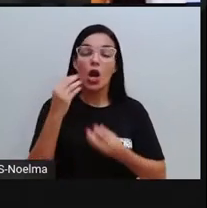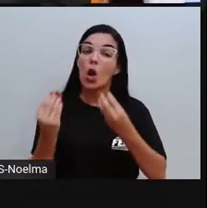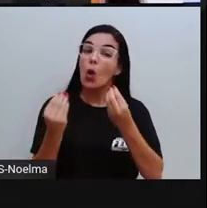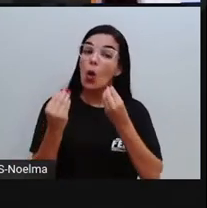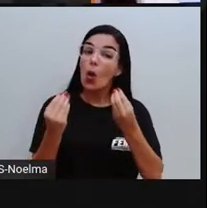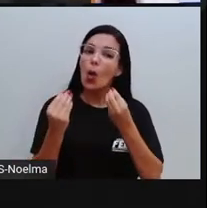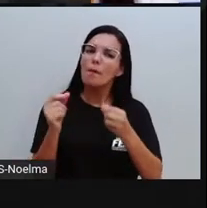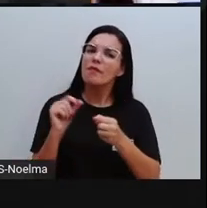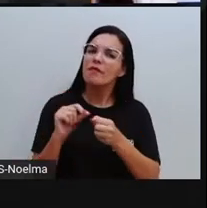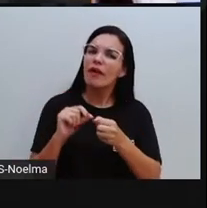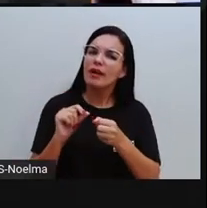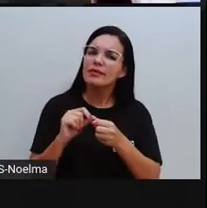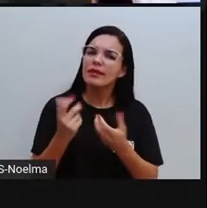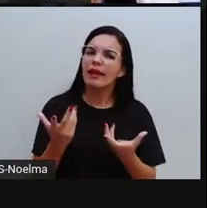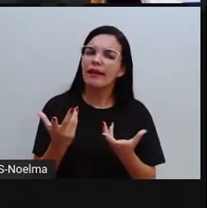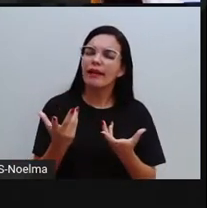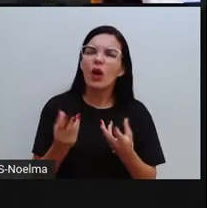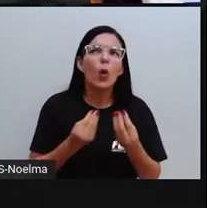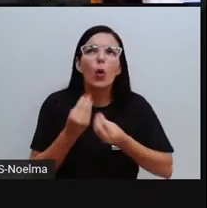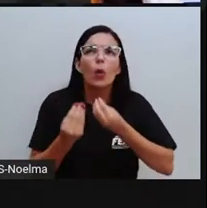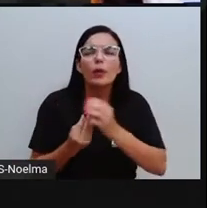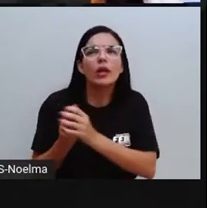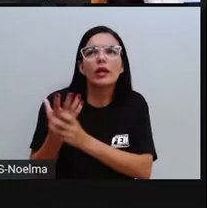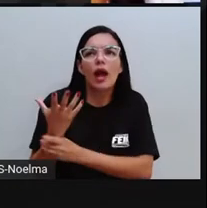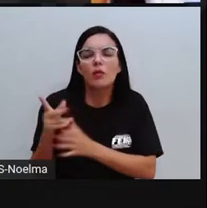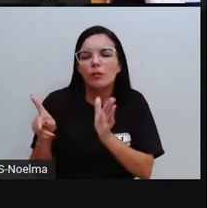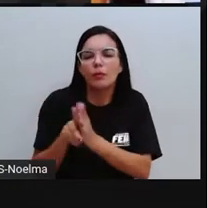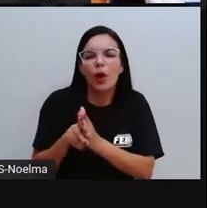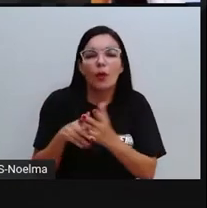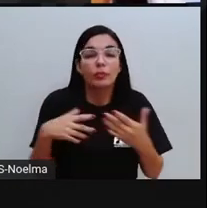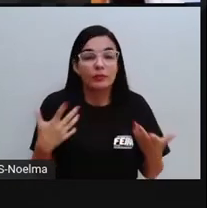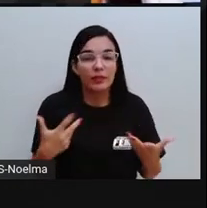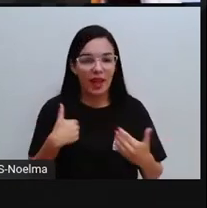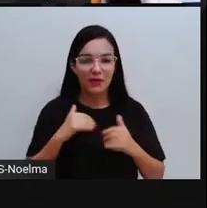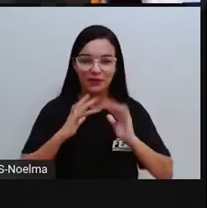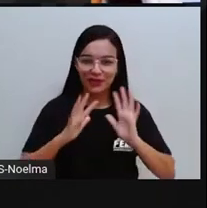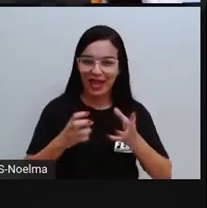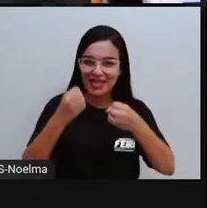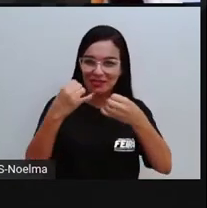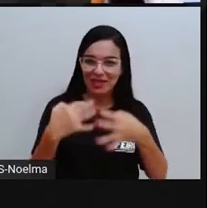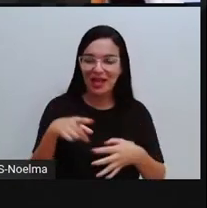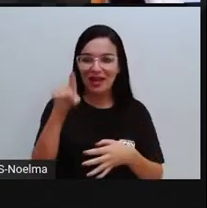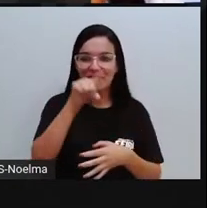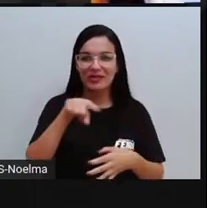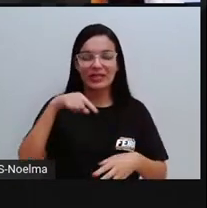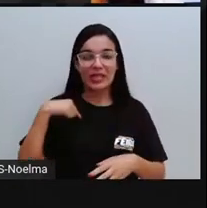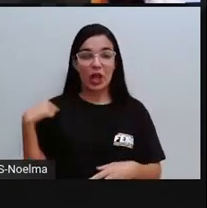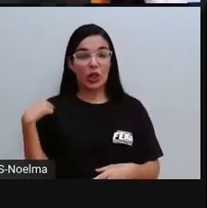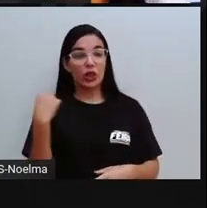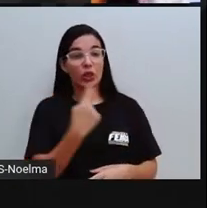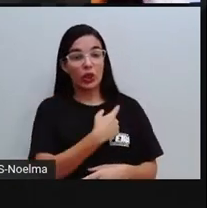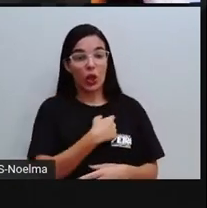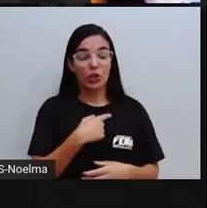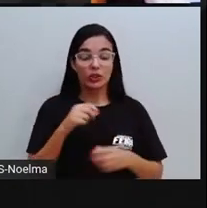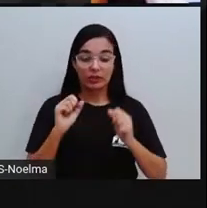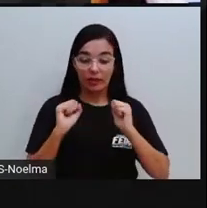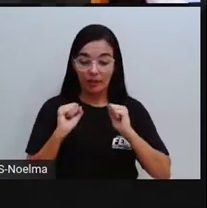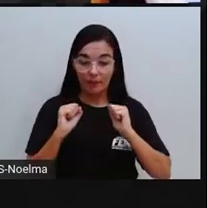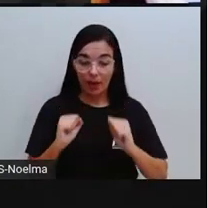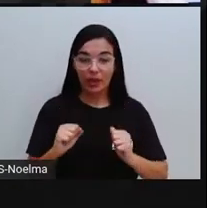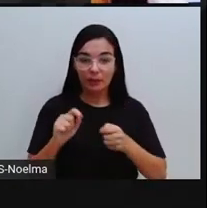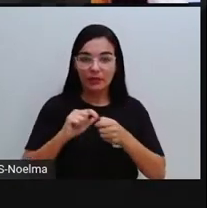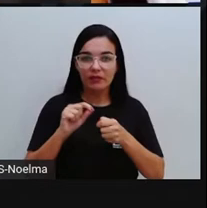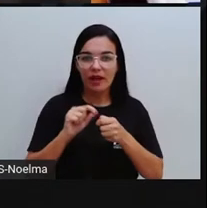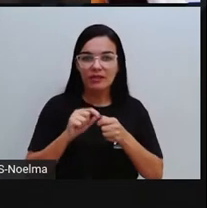E como é que a gente faz o cordel? Bom, nesse segundo momento eu disse para vocês que nós iríamos produzir um cordel. Vocês vão produzir o